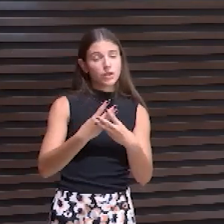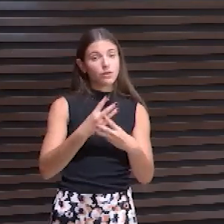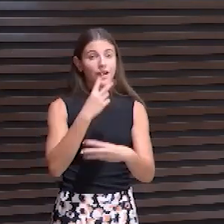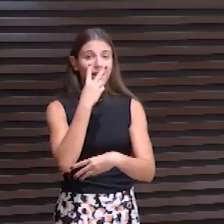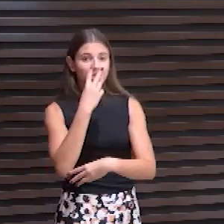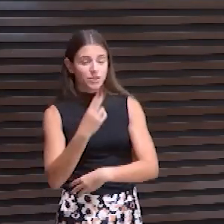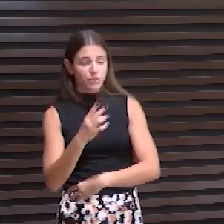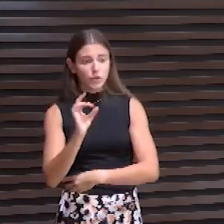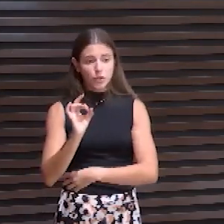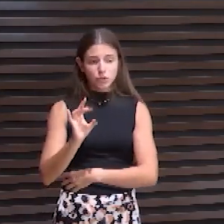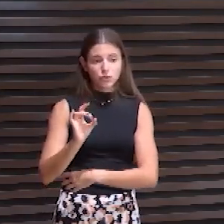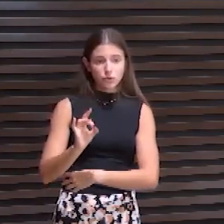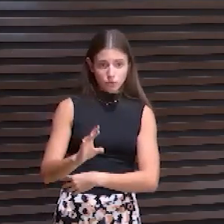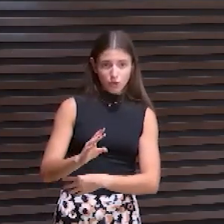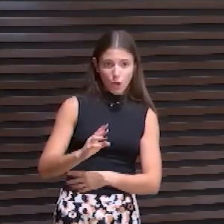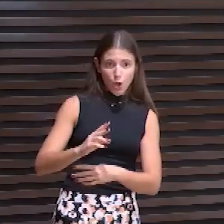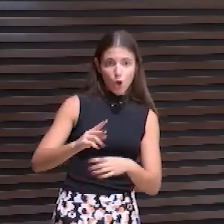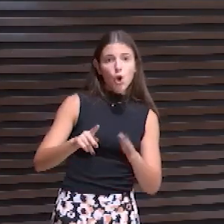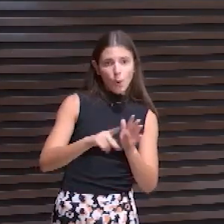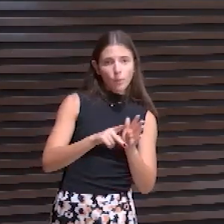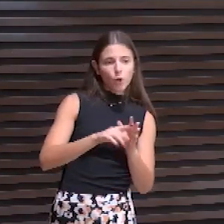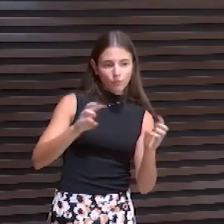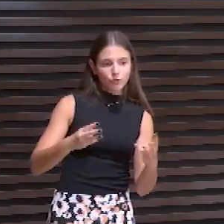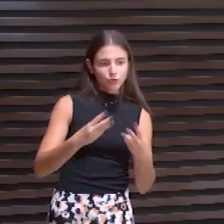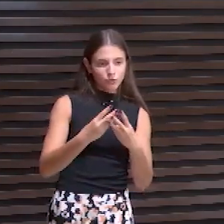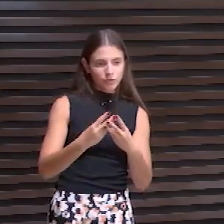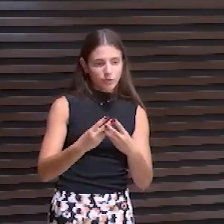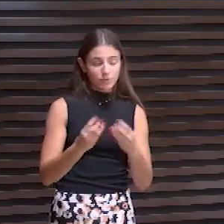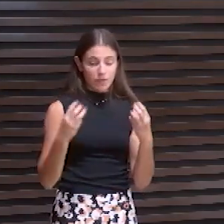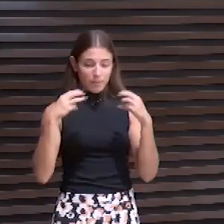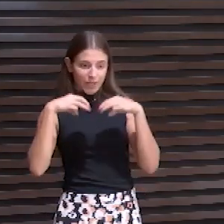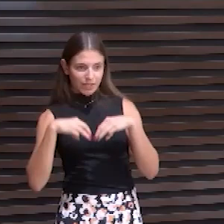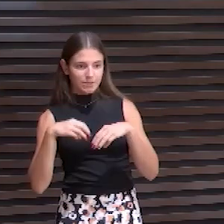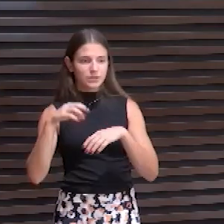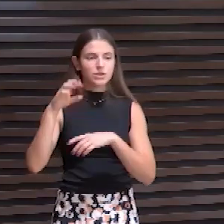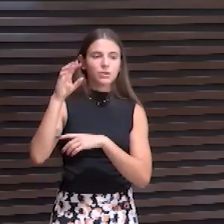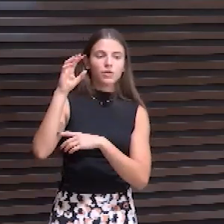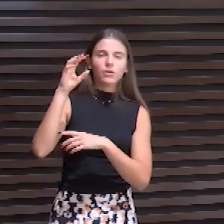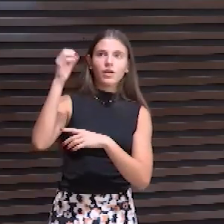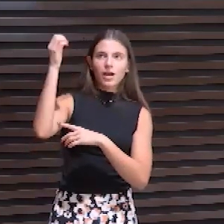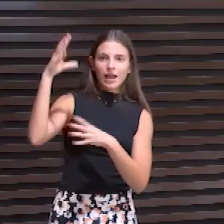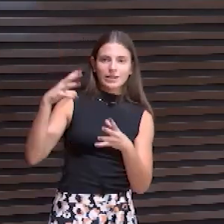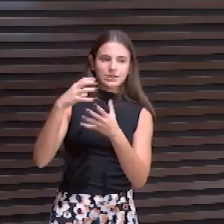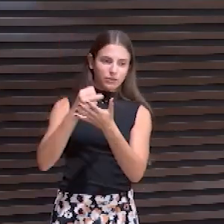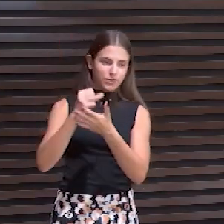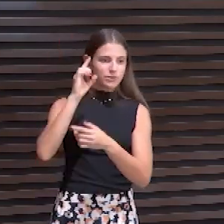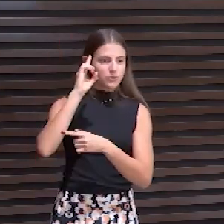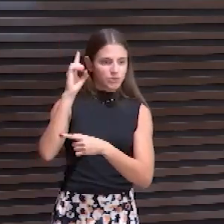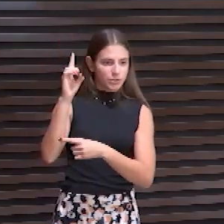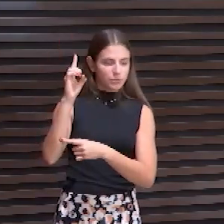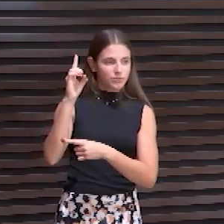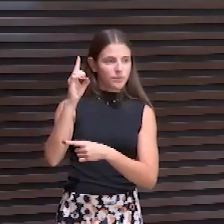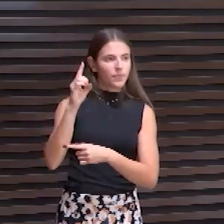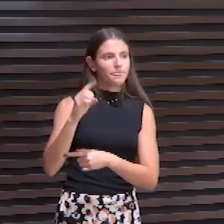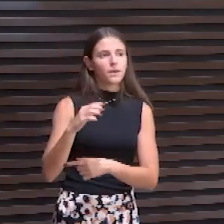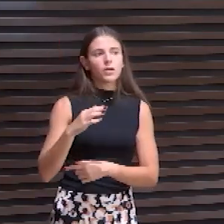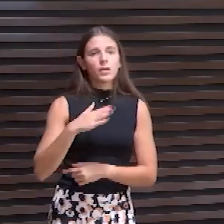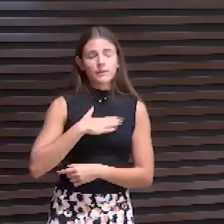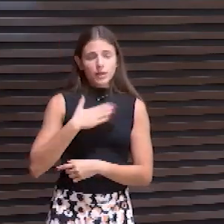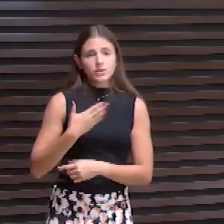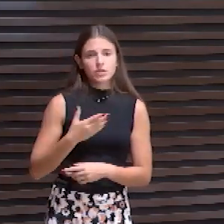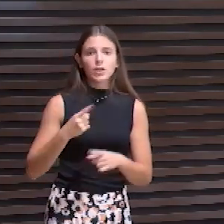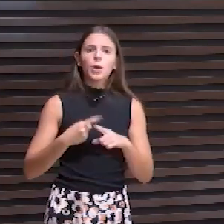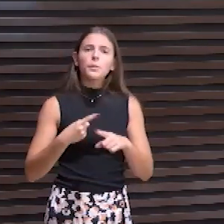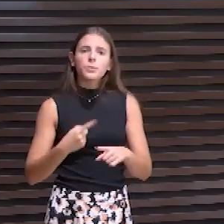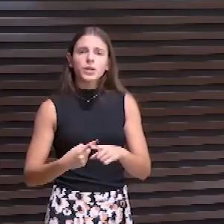Deus. Eles já ficaram mais ainda escandalizados com Jesus. O cara vem aqui, o cara põe um dedo na nossa cara, fala que é o Messias, agora